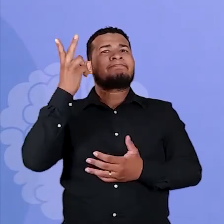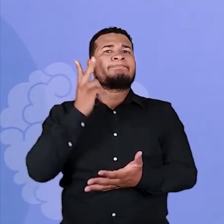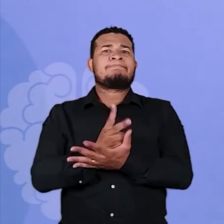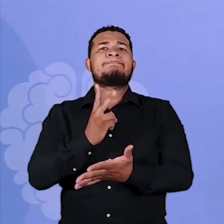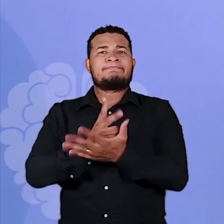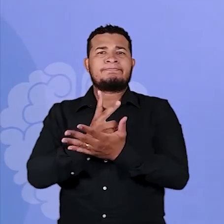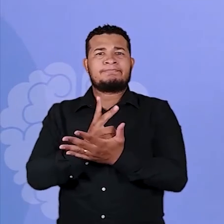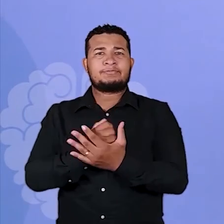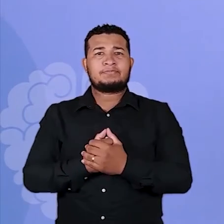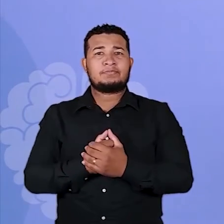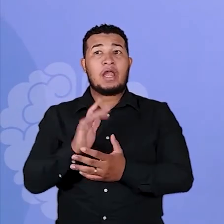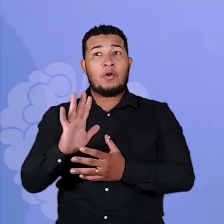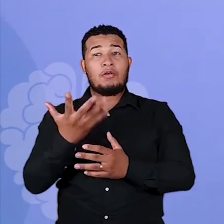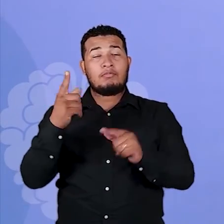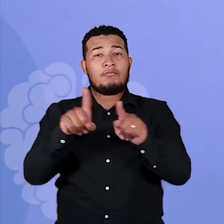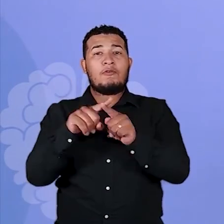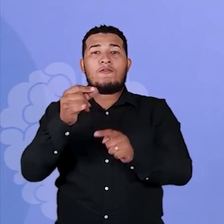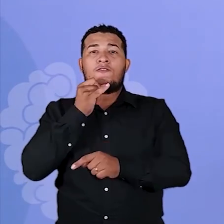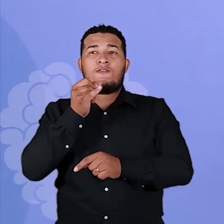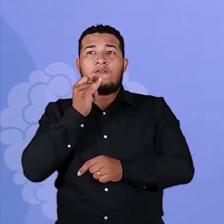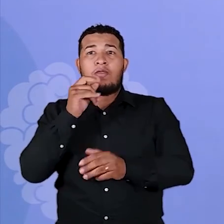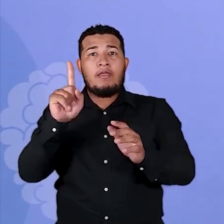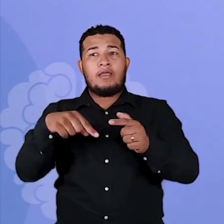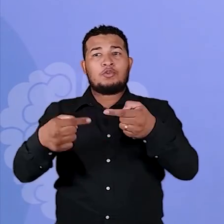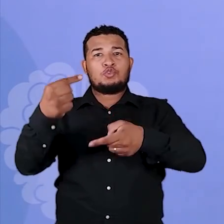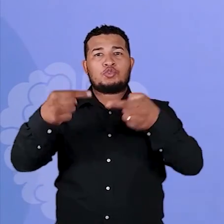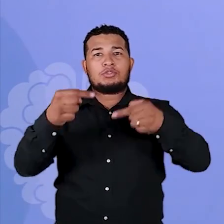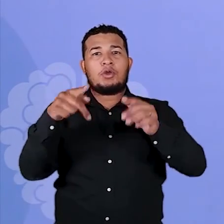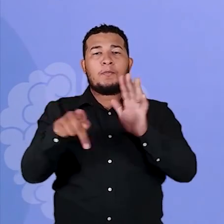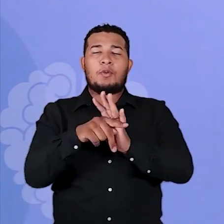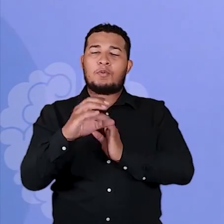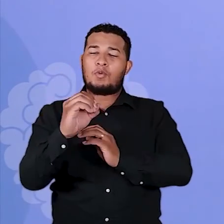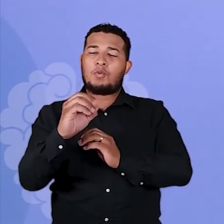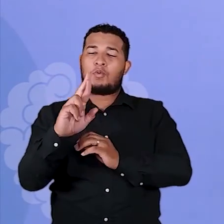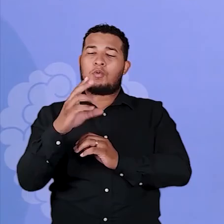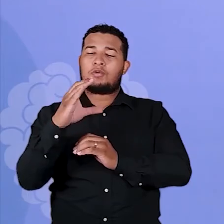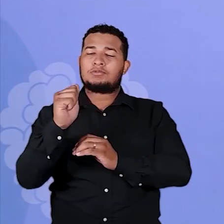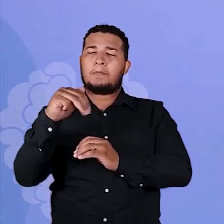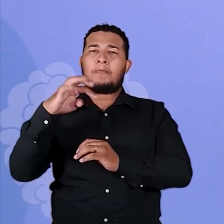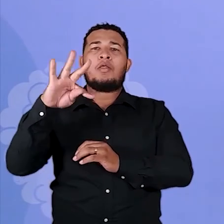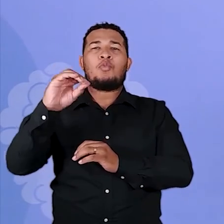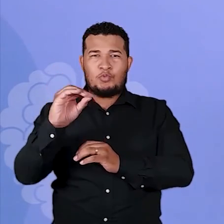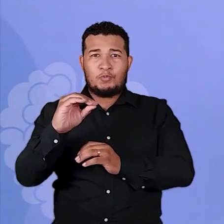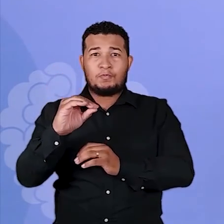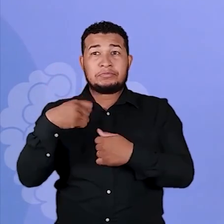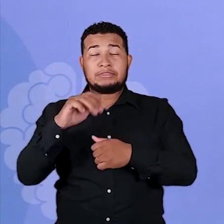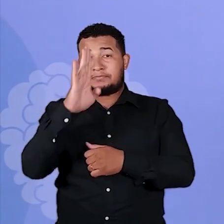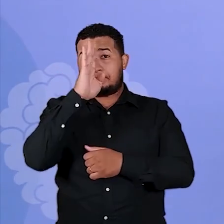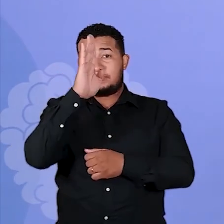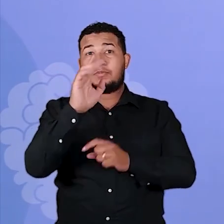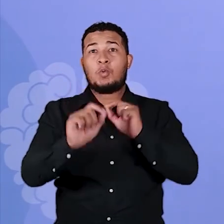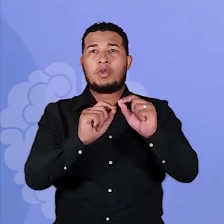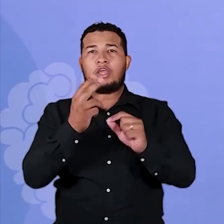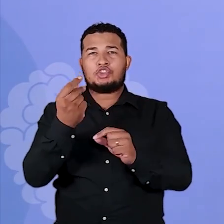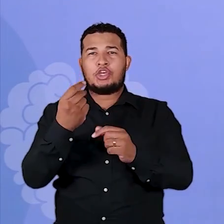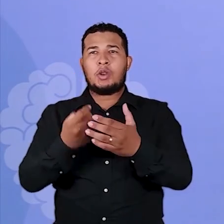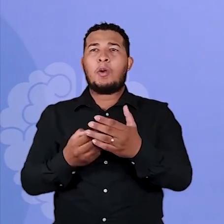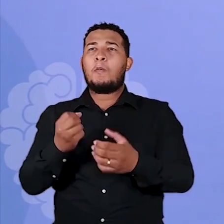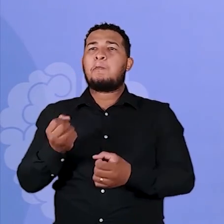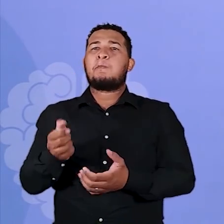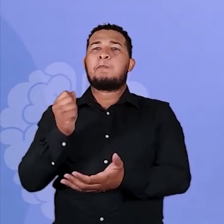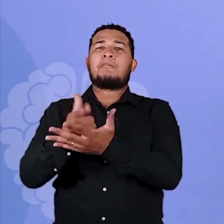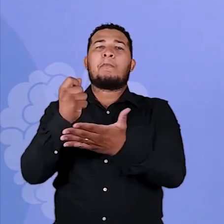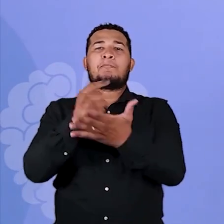isso acontecer. Isso acontece, por exemplo, em discussões de orçamento. O que a gente tem que priorizar na hora de